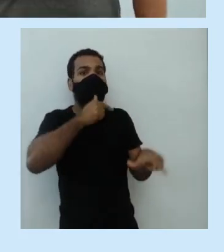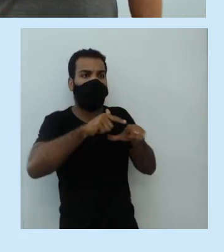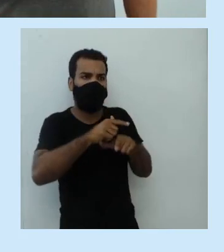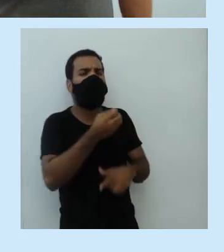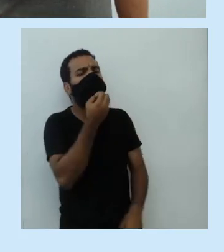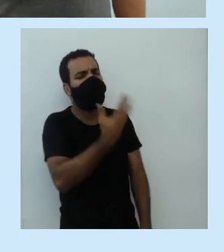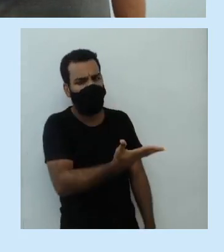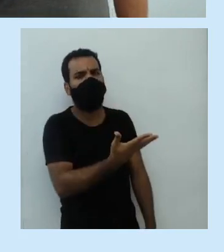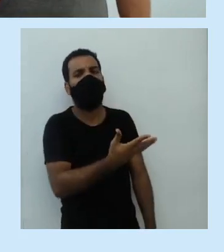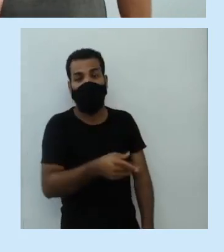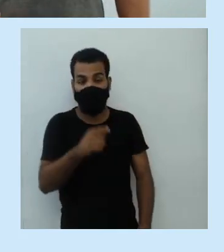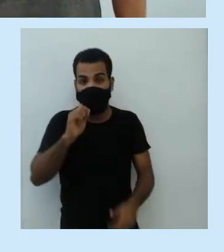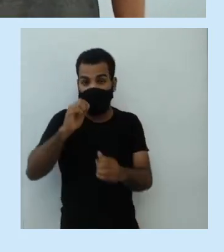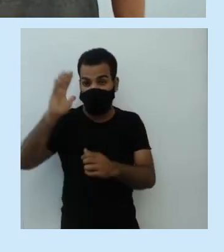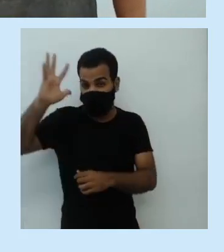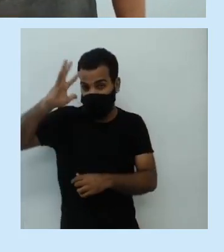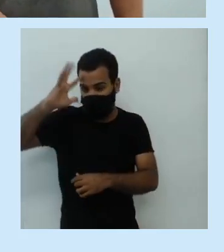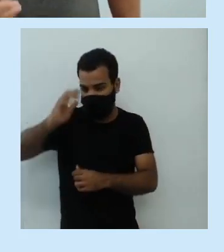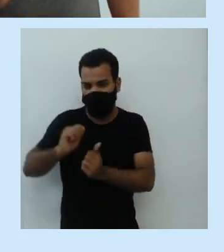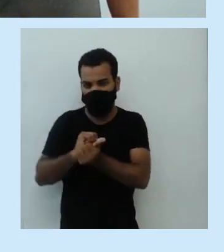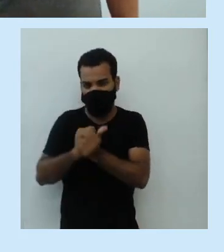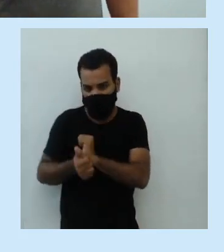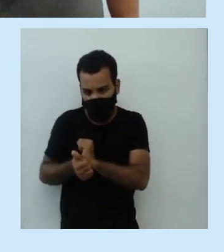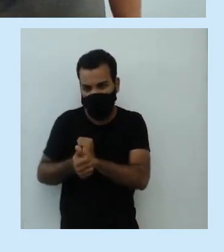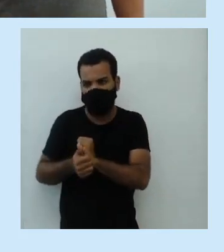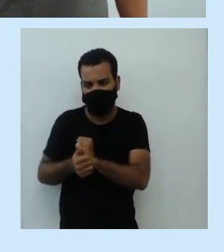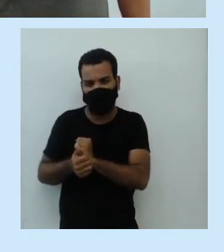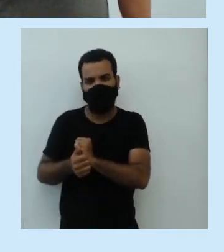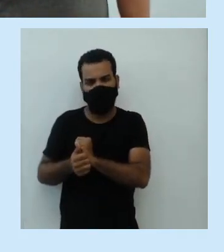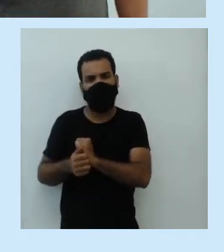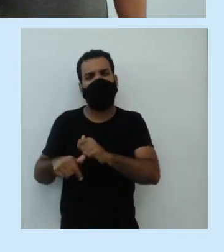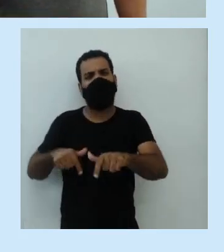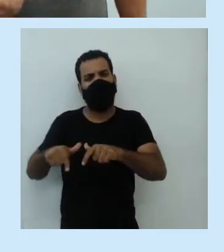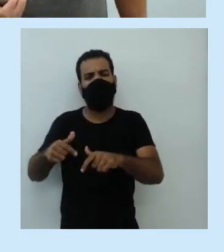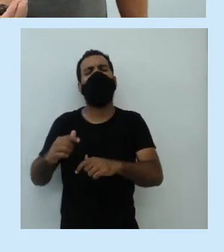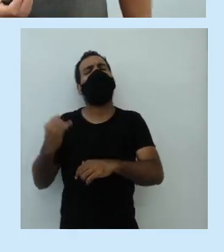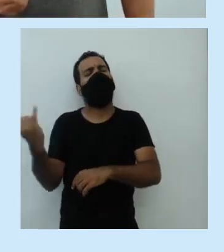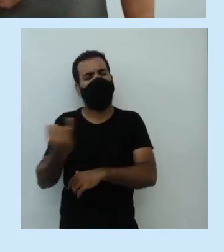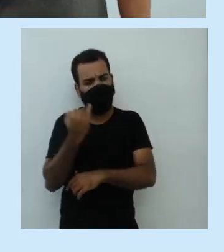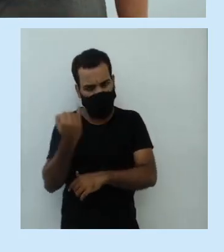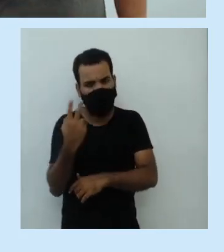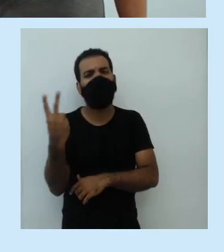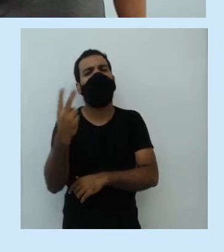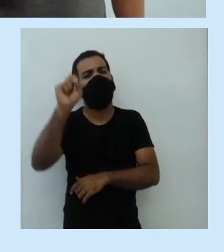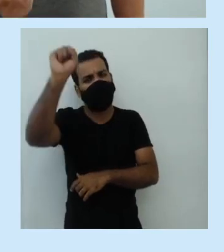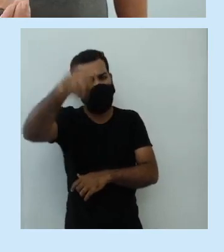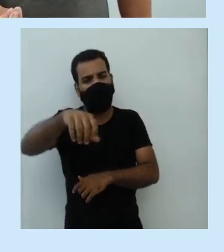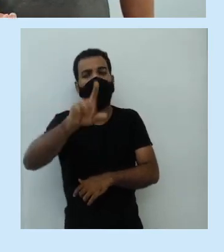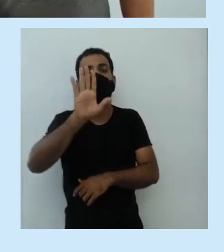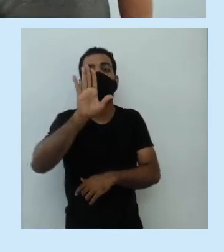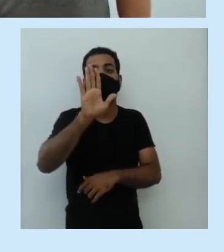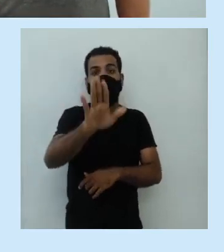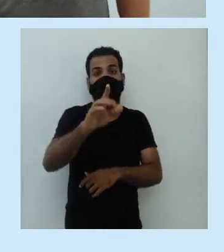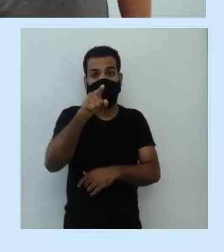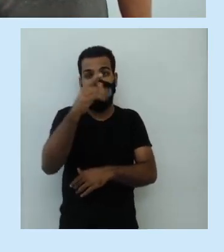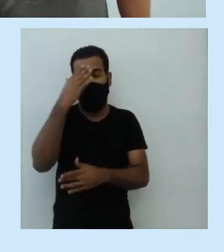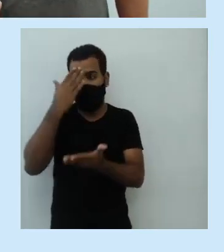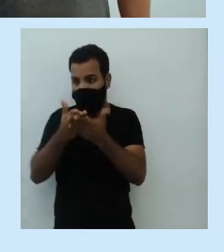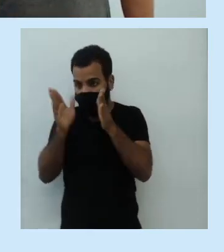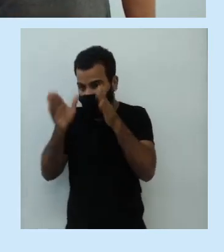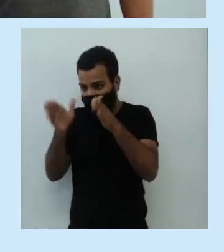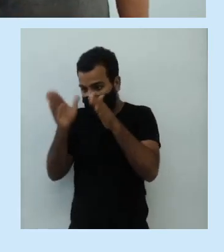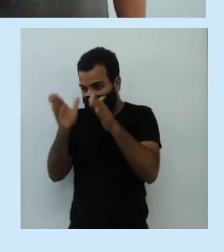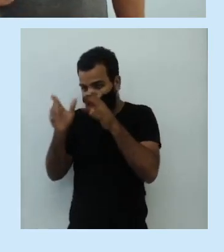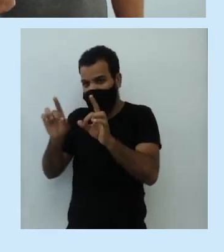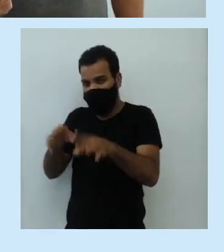é muito importante, deve ser muito valorizado, mas não caia nessa de